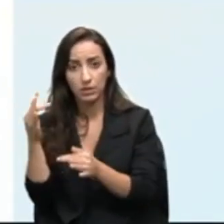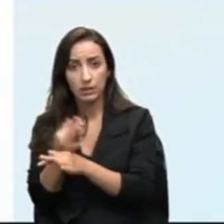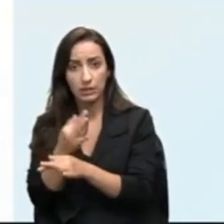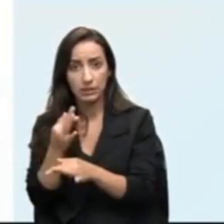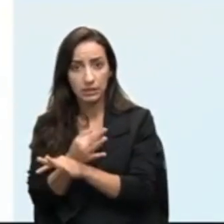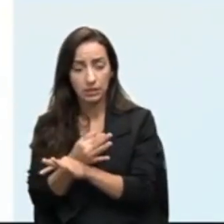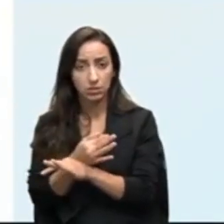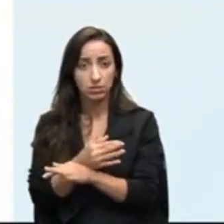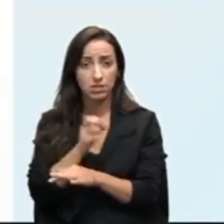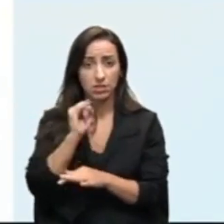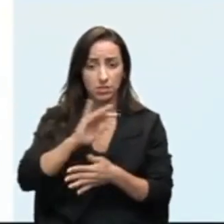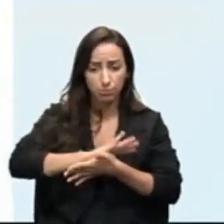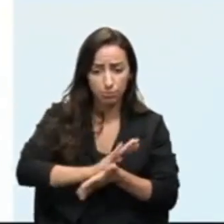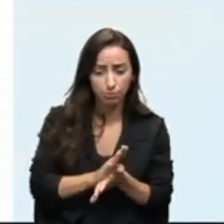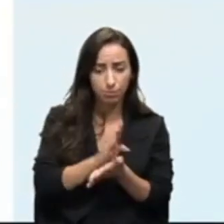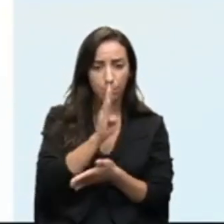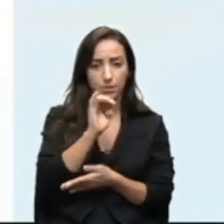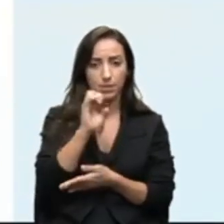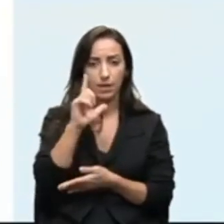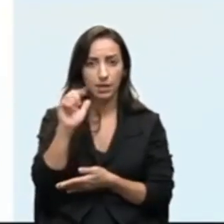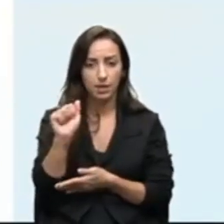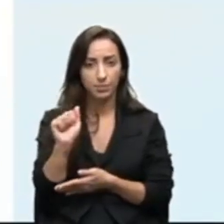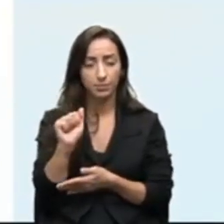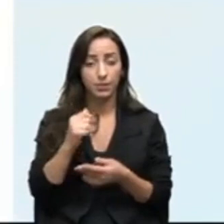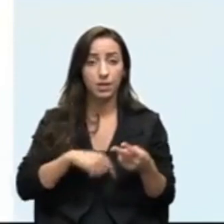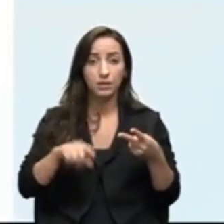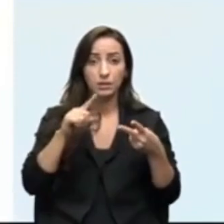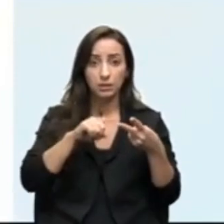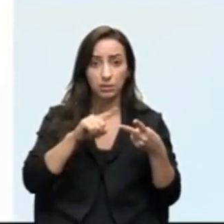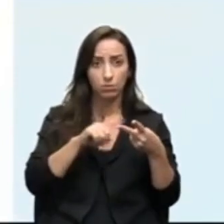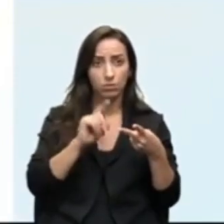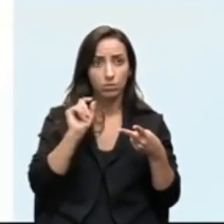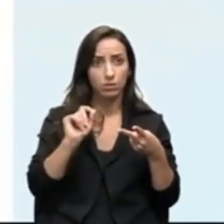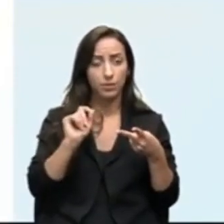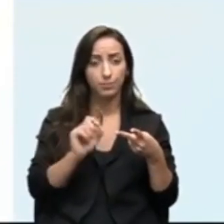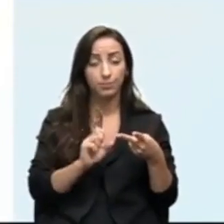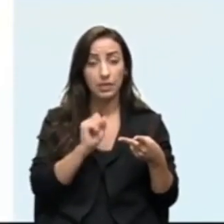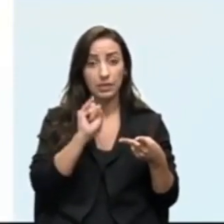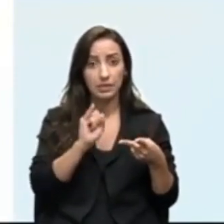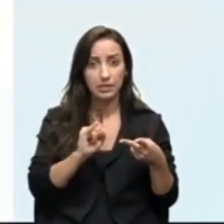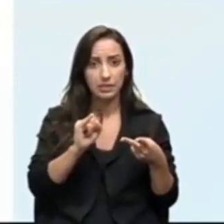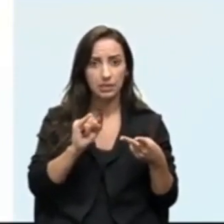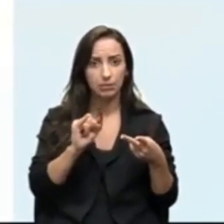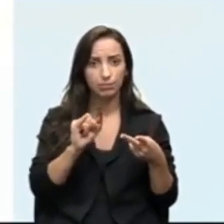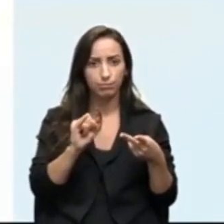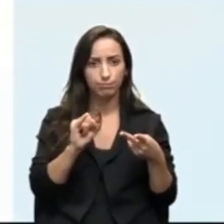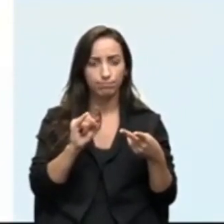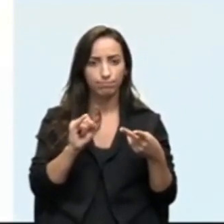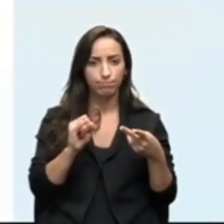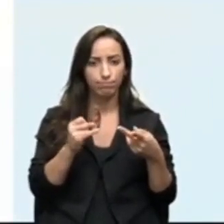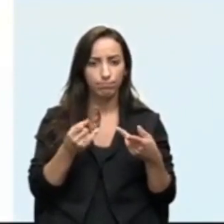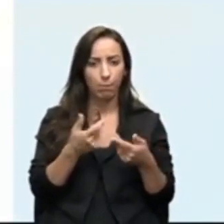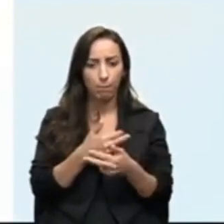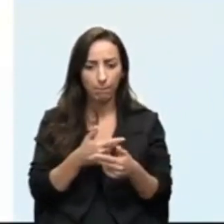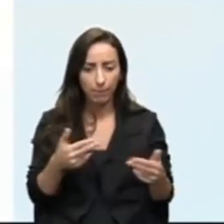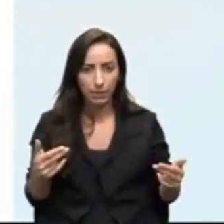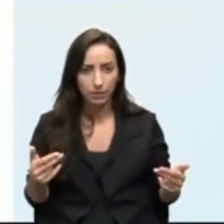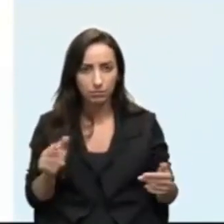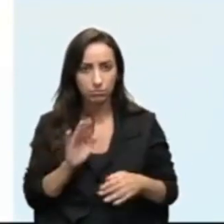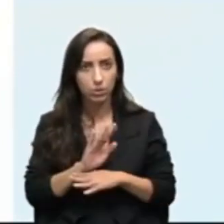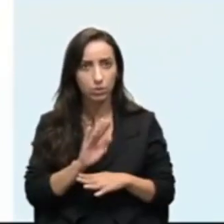esmagamento da biela. E na segunda verificação, se os mecanismos